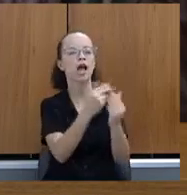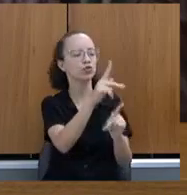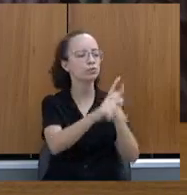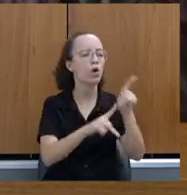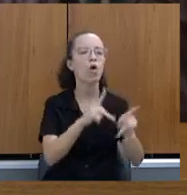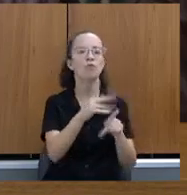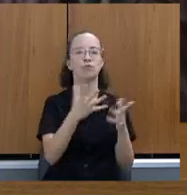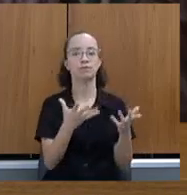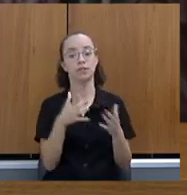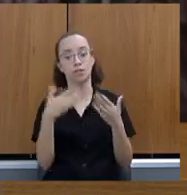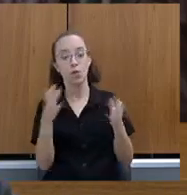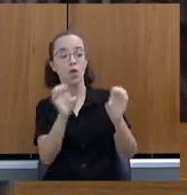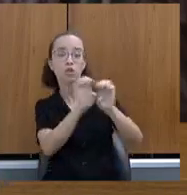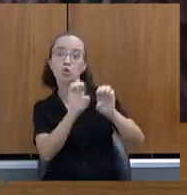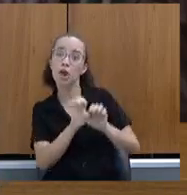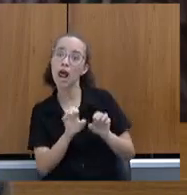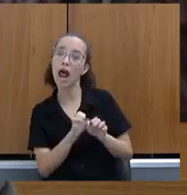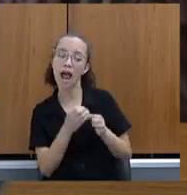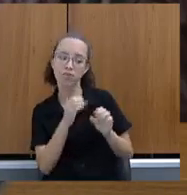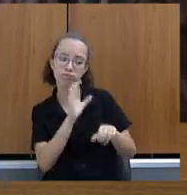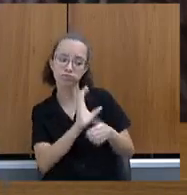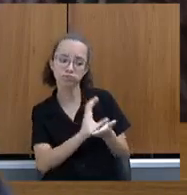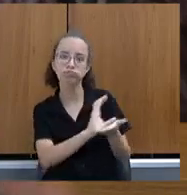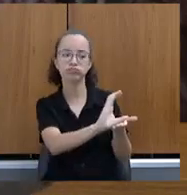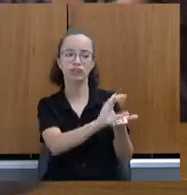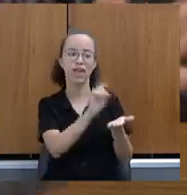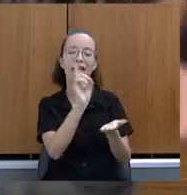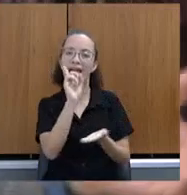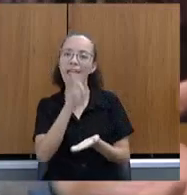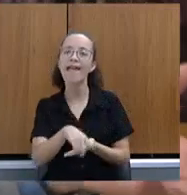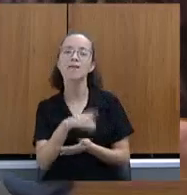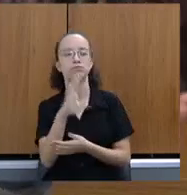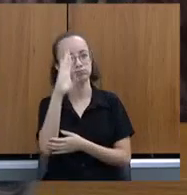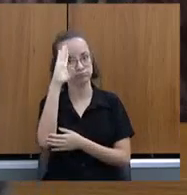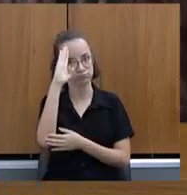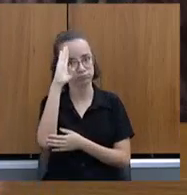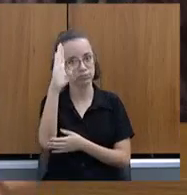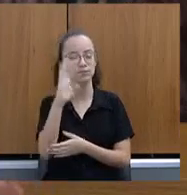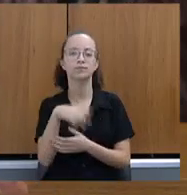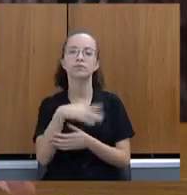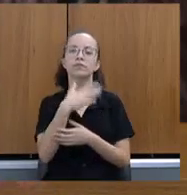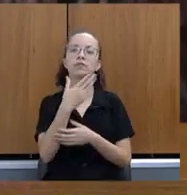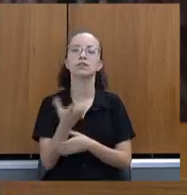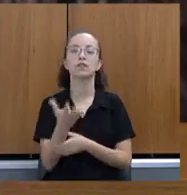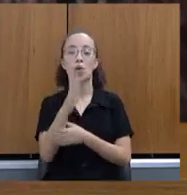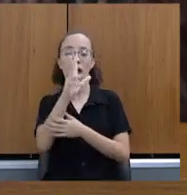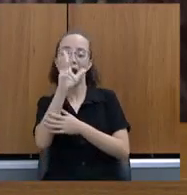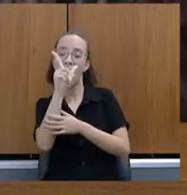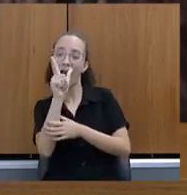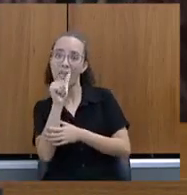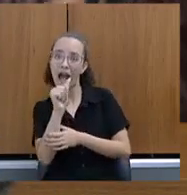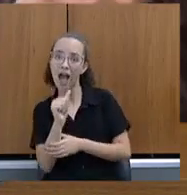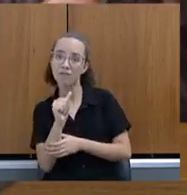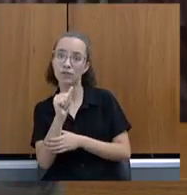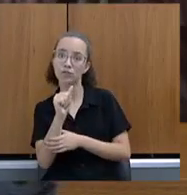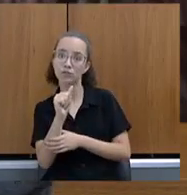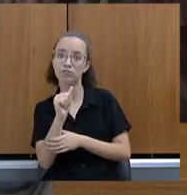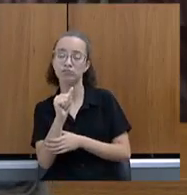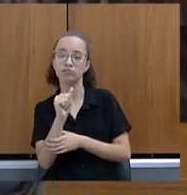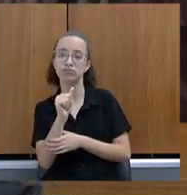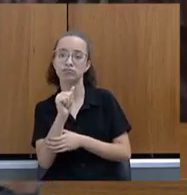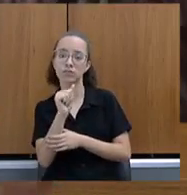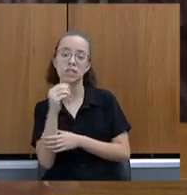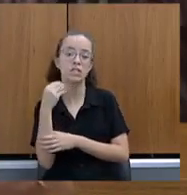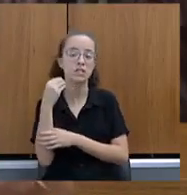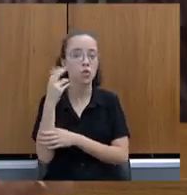estruturar as comunidades é fundamental E aí junta a afromineridade como transversalidade igual